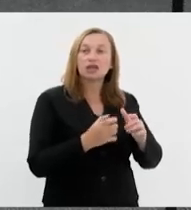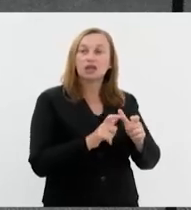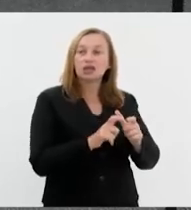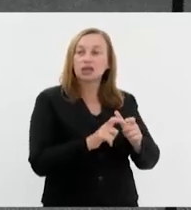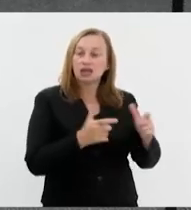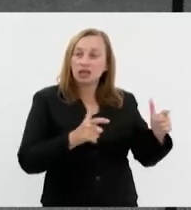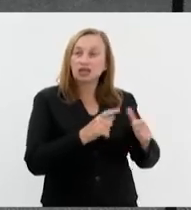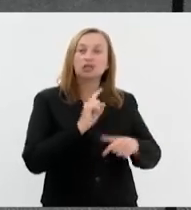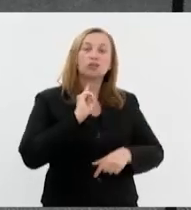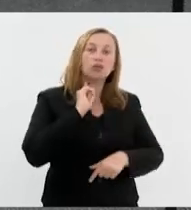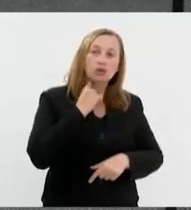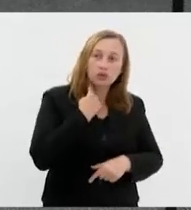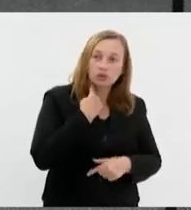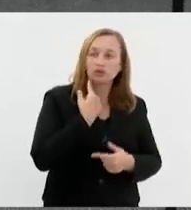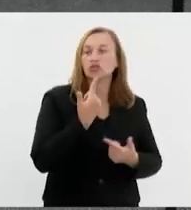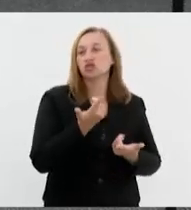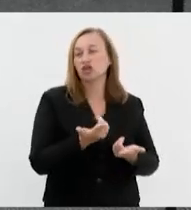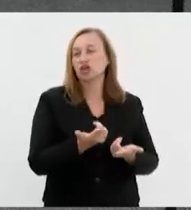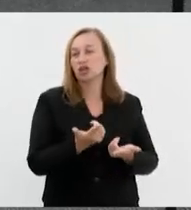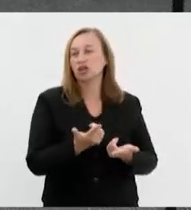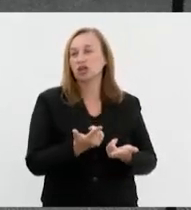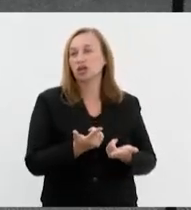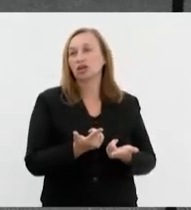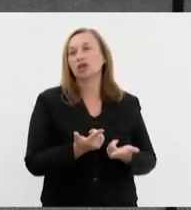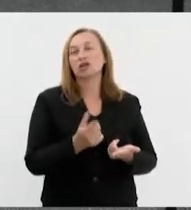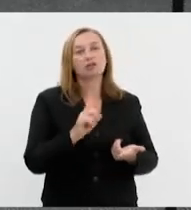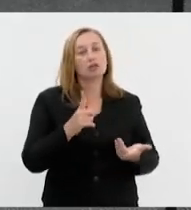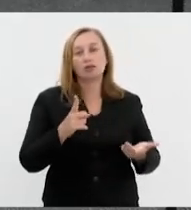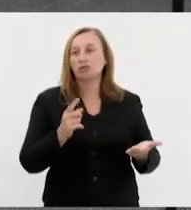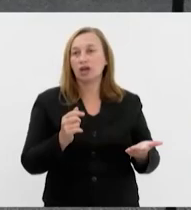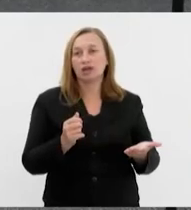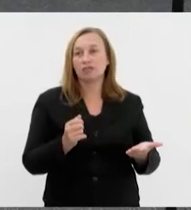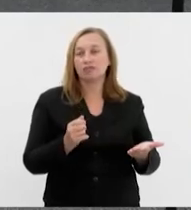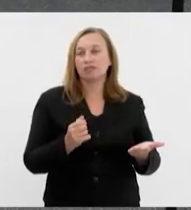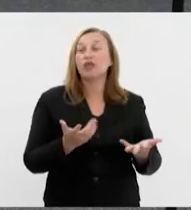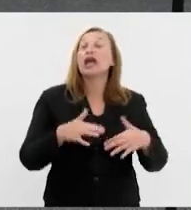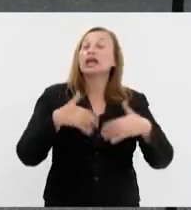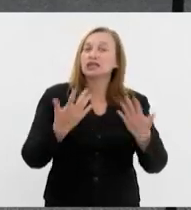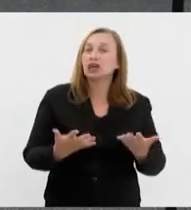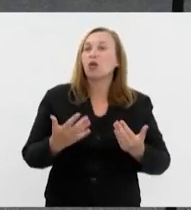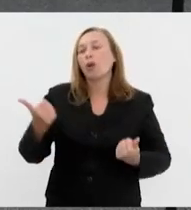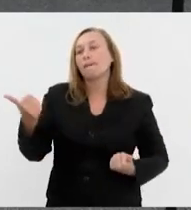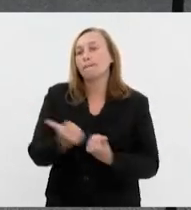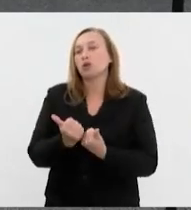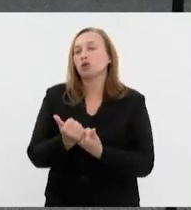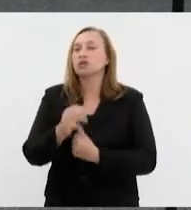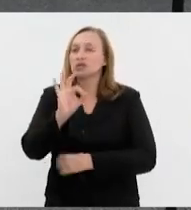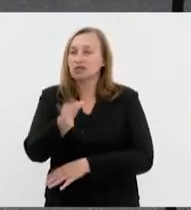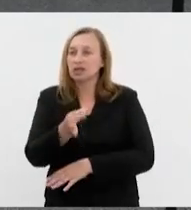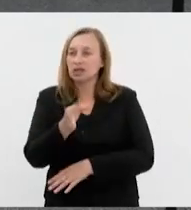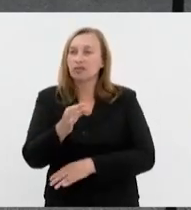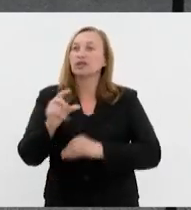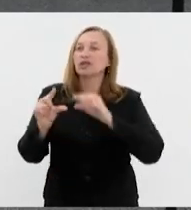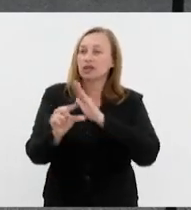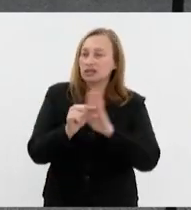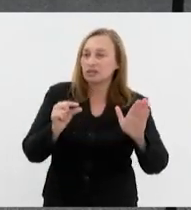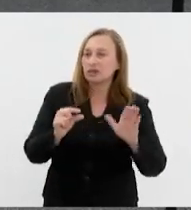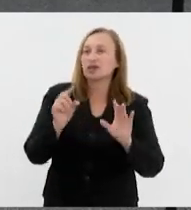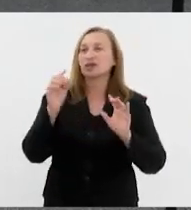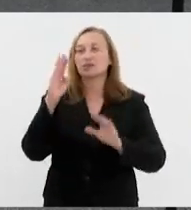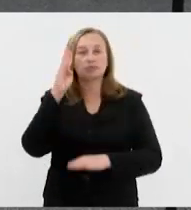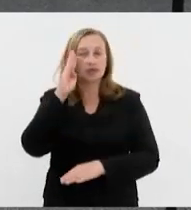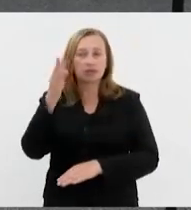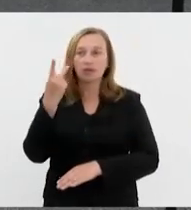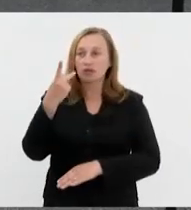Vossa Excelência está dizendo, além de ser justo, tem um amparo legal. Portanto, eu apoio completamente as emendas, especialmente